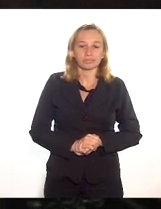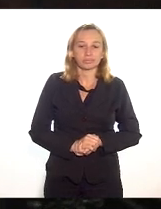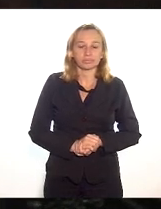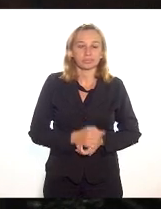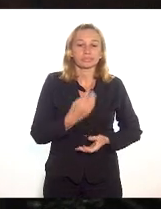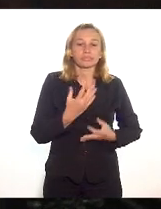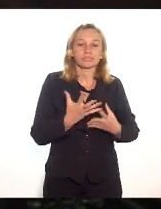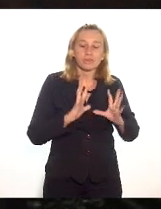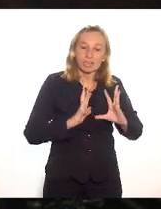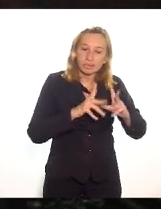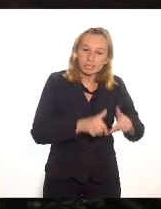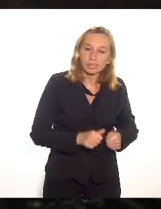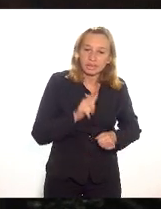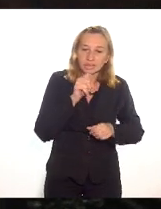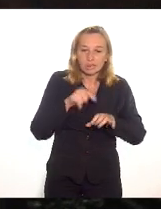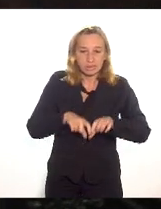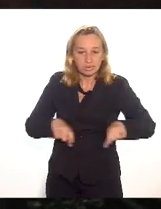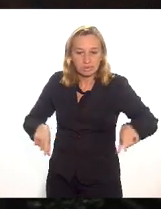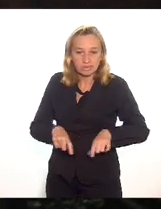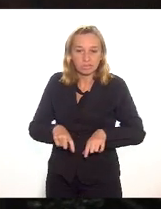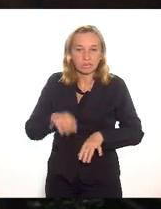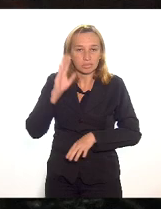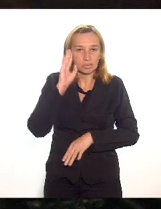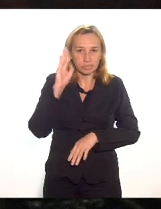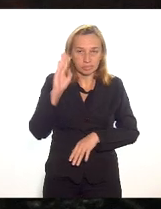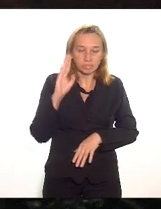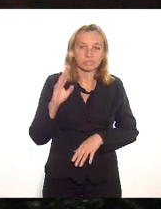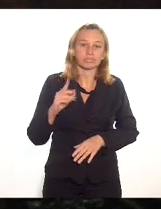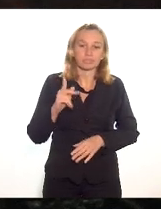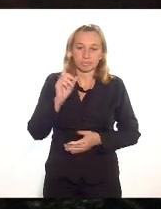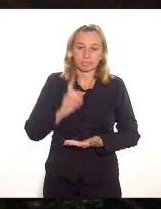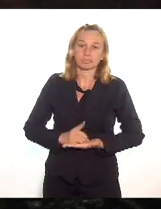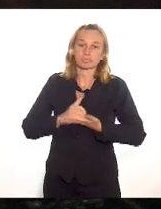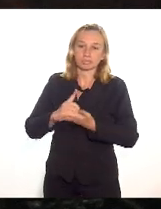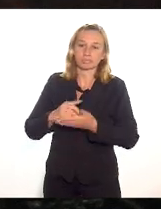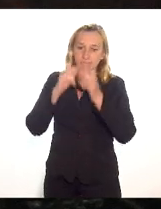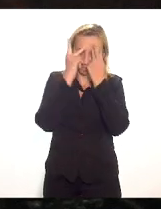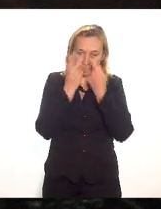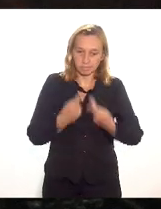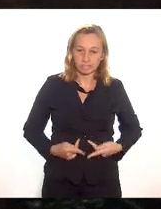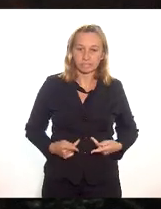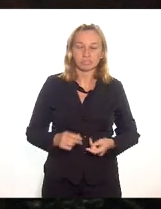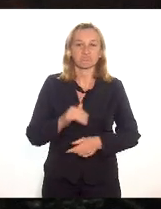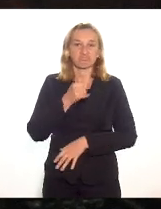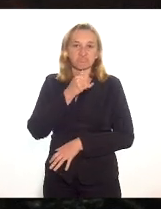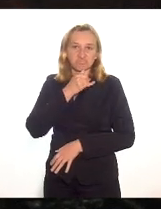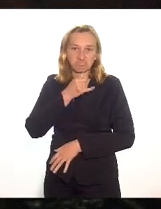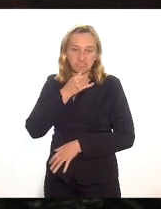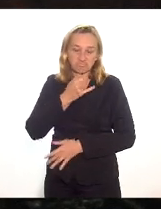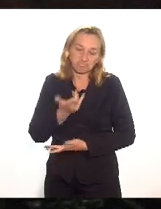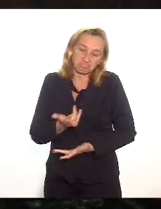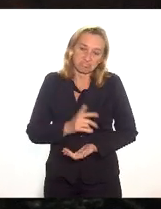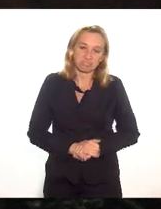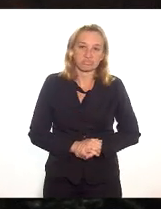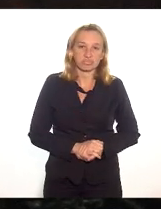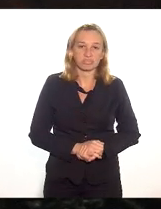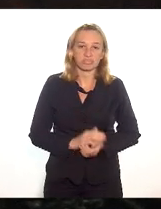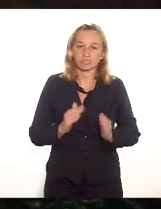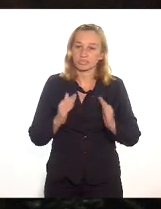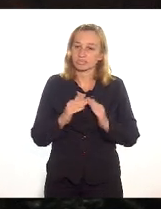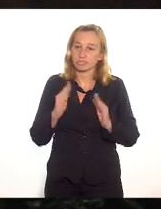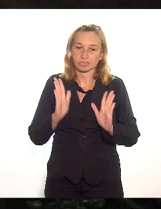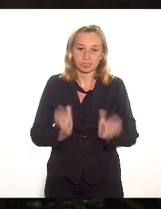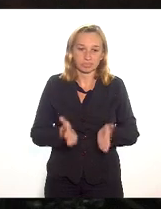Tratamento de esgoto, que é algo inerente à dignidade da pessoa humana e que, infelizmente, essa casa